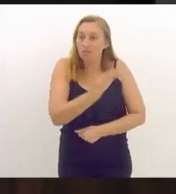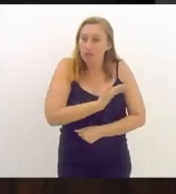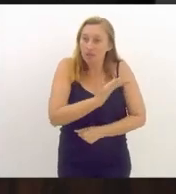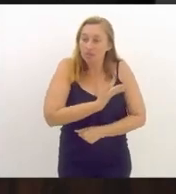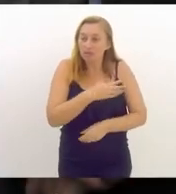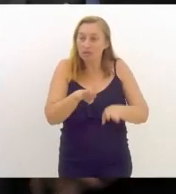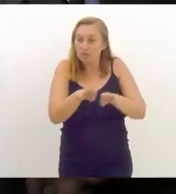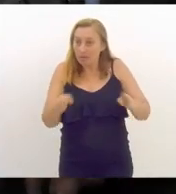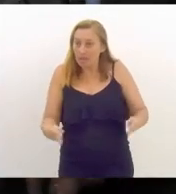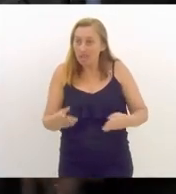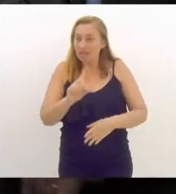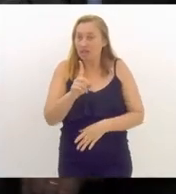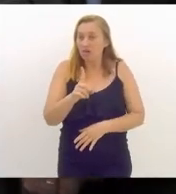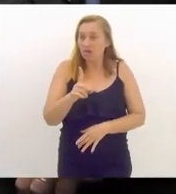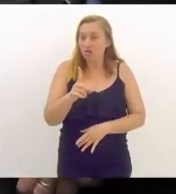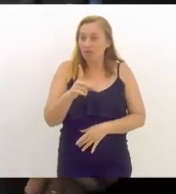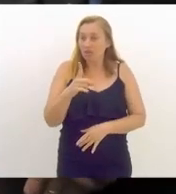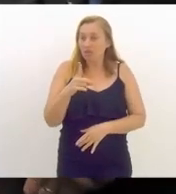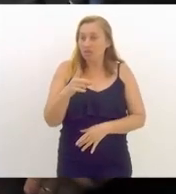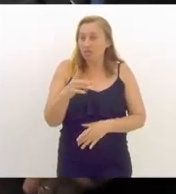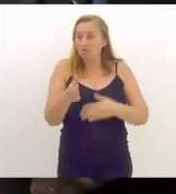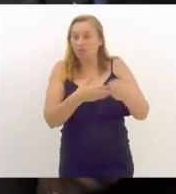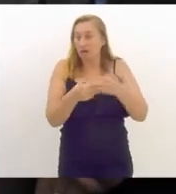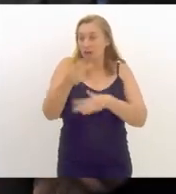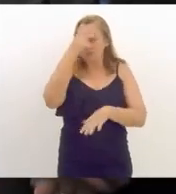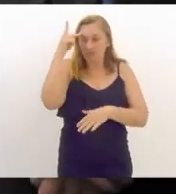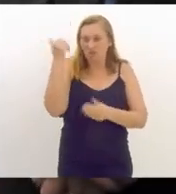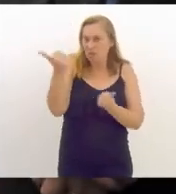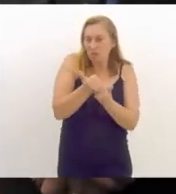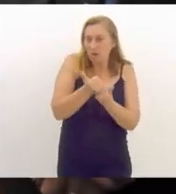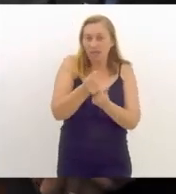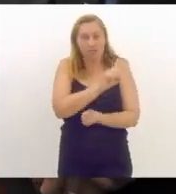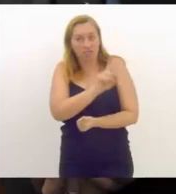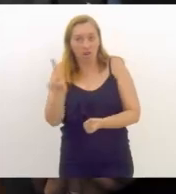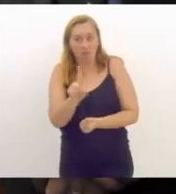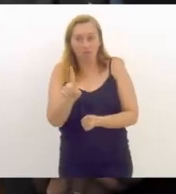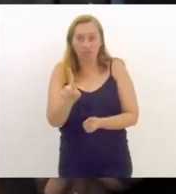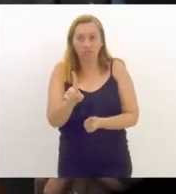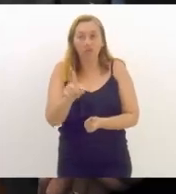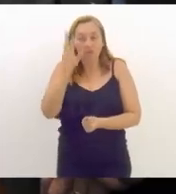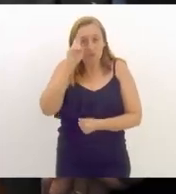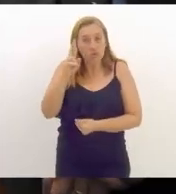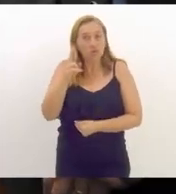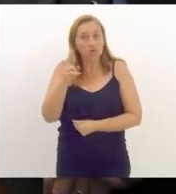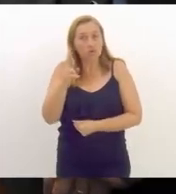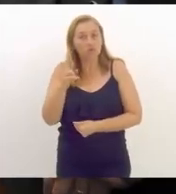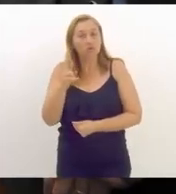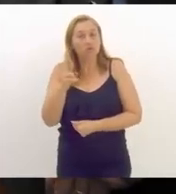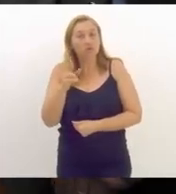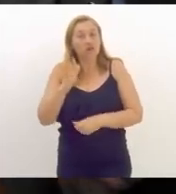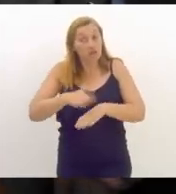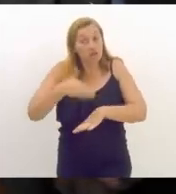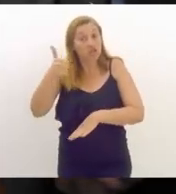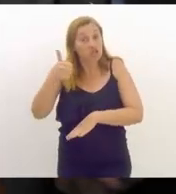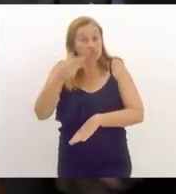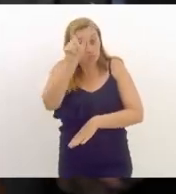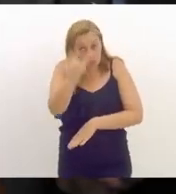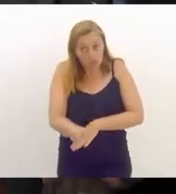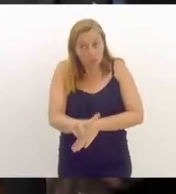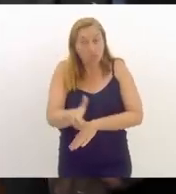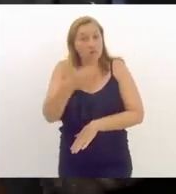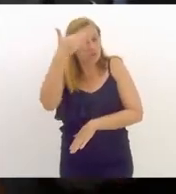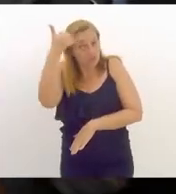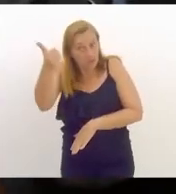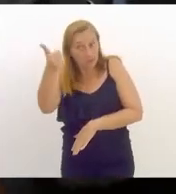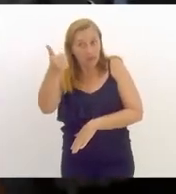não porque eu fosse um esparrela Para apoiar qualquer pessoa mas a pessoa tem caráter dignidade saber